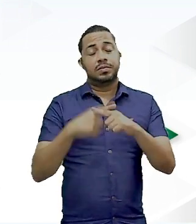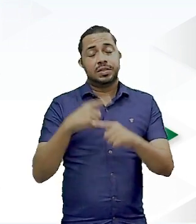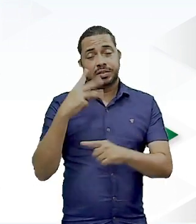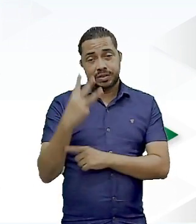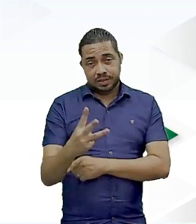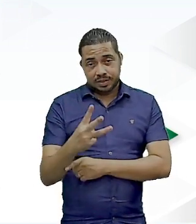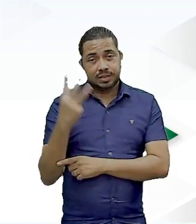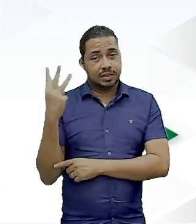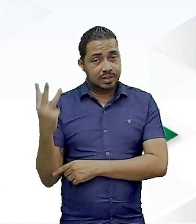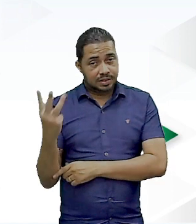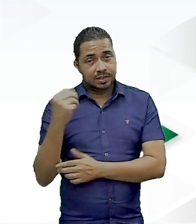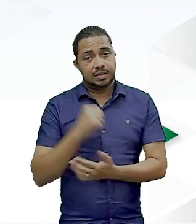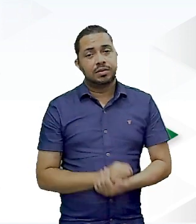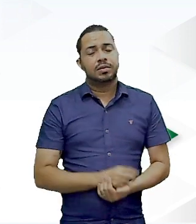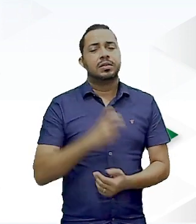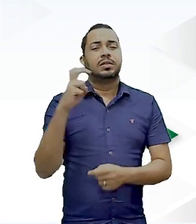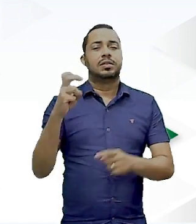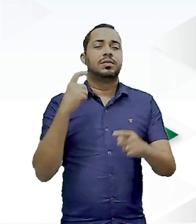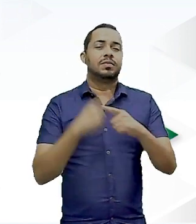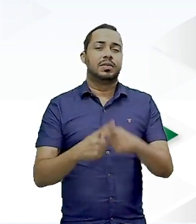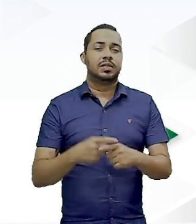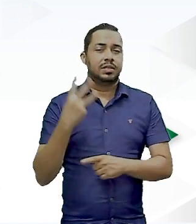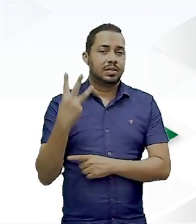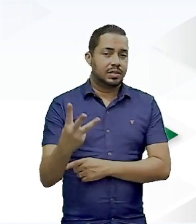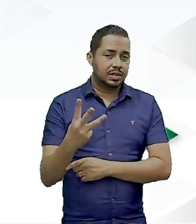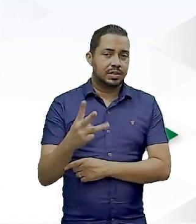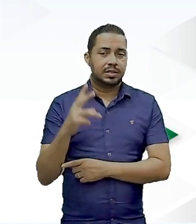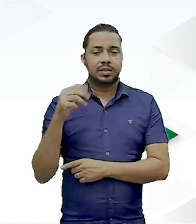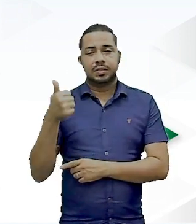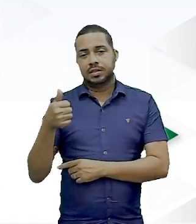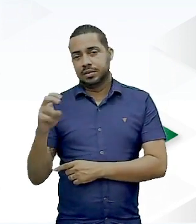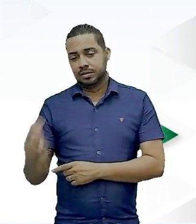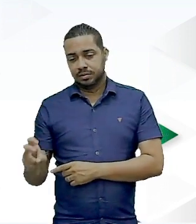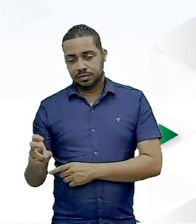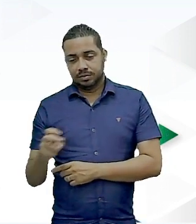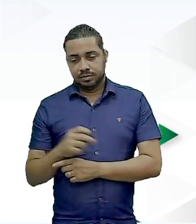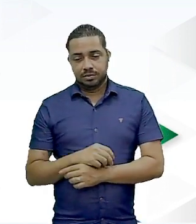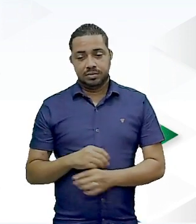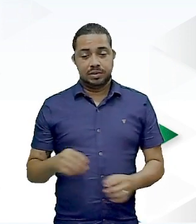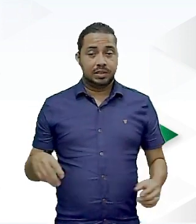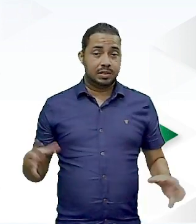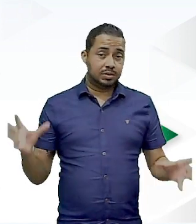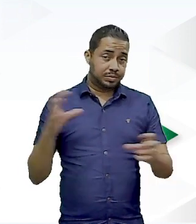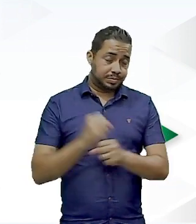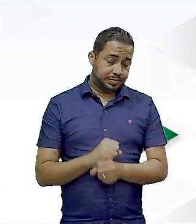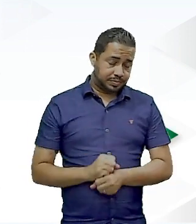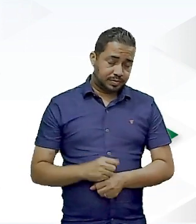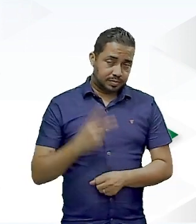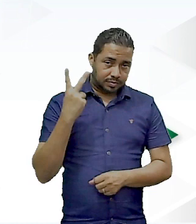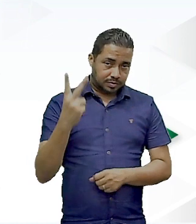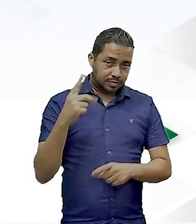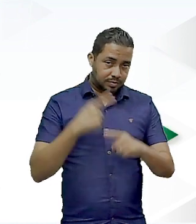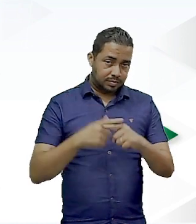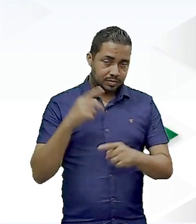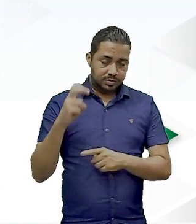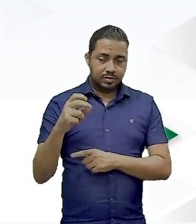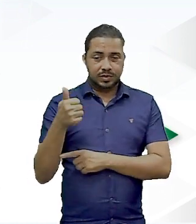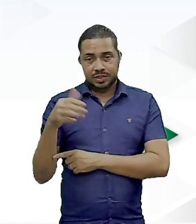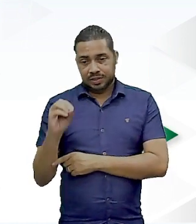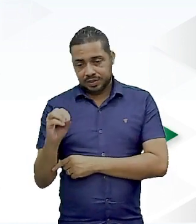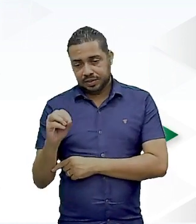dá 3, 5 vezes 3 dá 15, aí somados, 2 vezes 5 dá